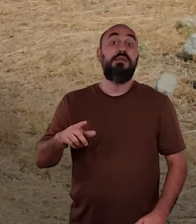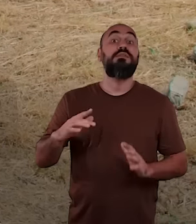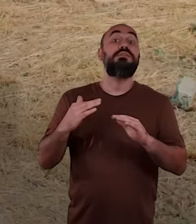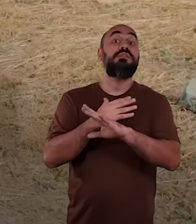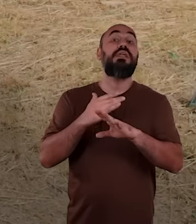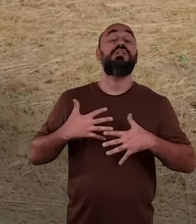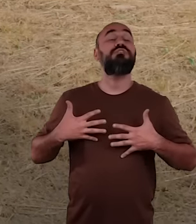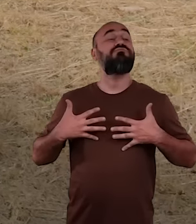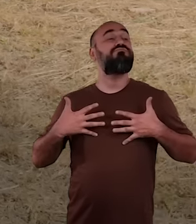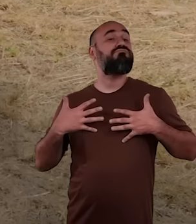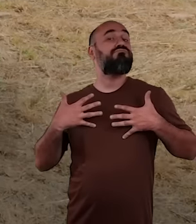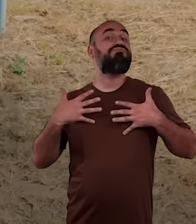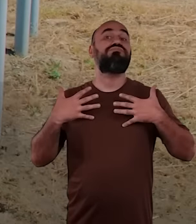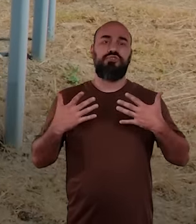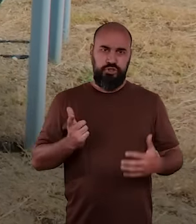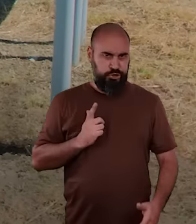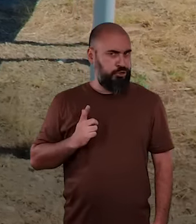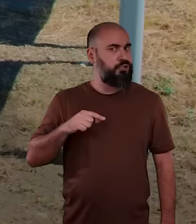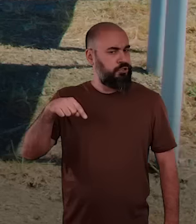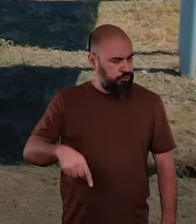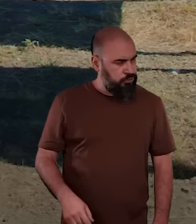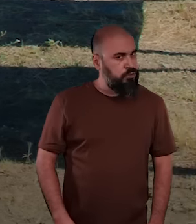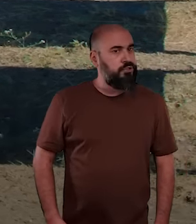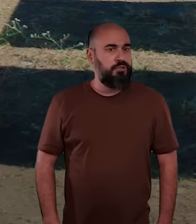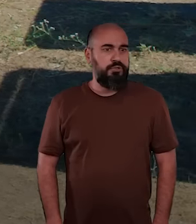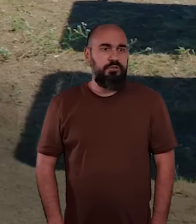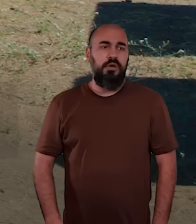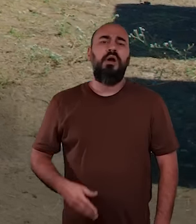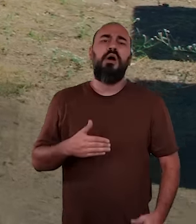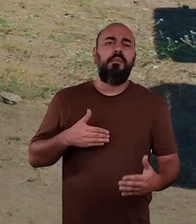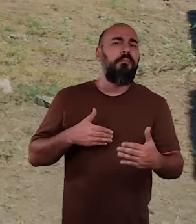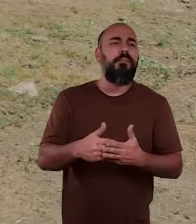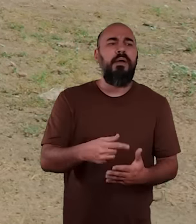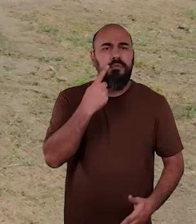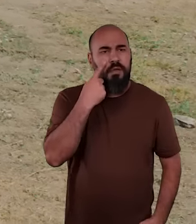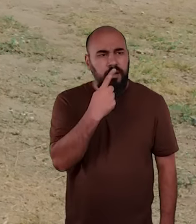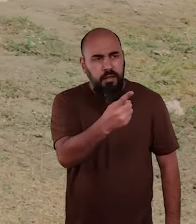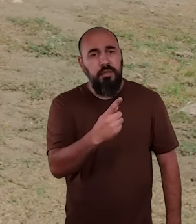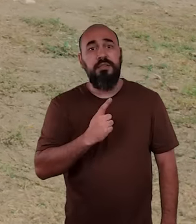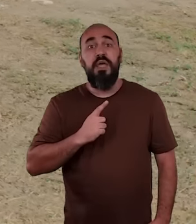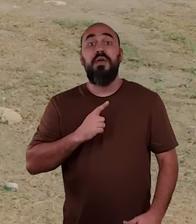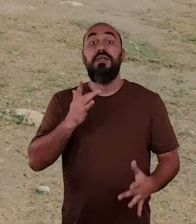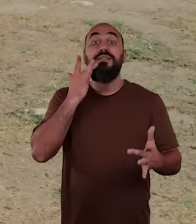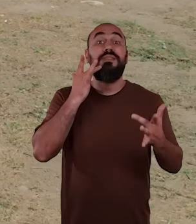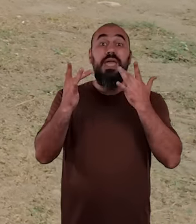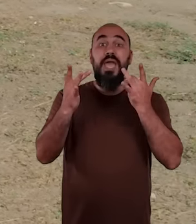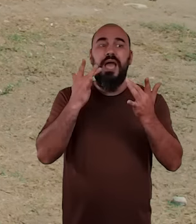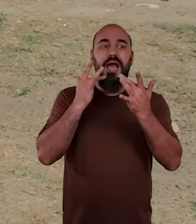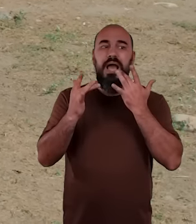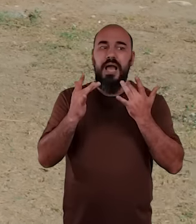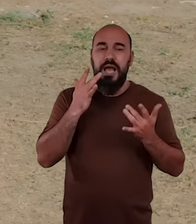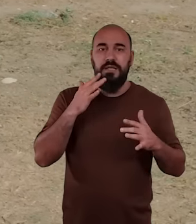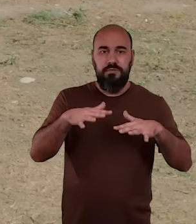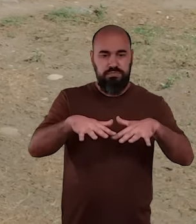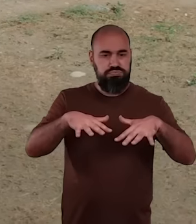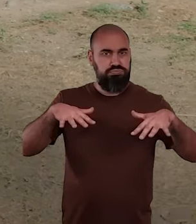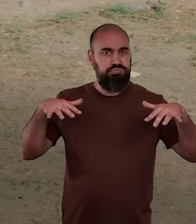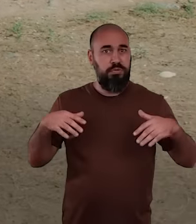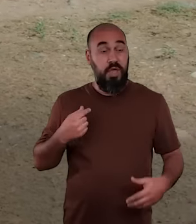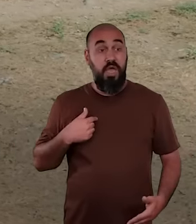orgulhosa. Ali na frente, nós vamos tentar aproximar o máximo que a gente pode. Nós temos o teatro da cidade. Eu disse que eu vou me aproximar ao